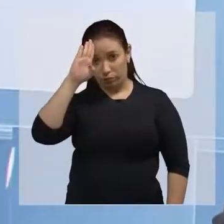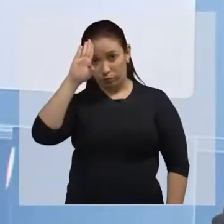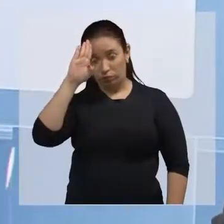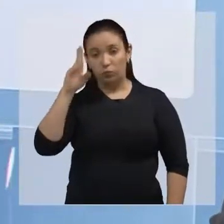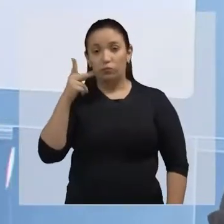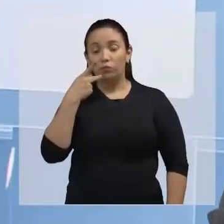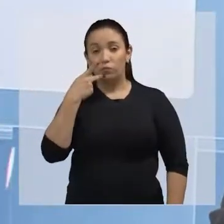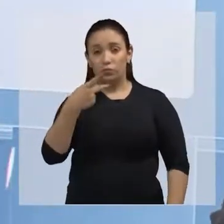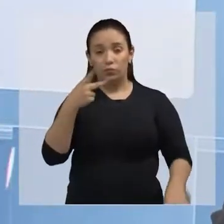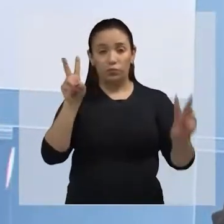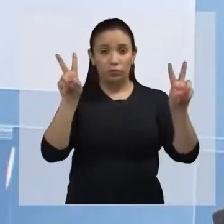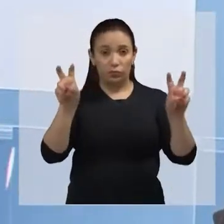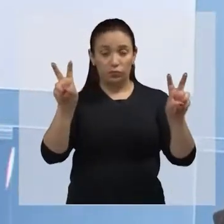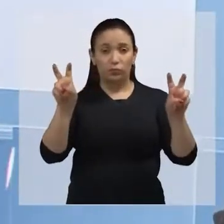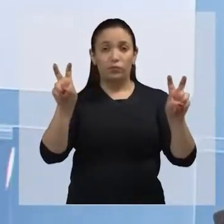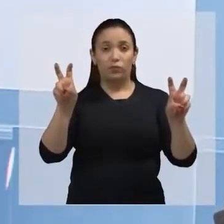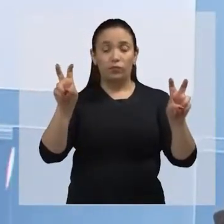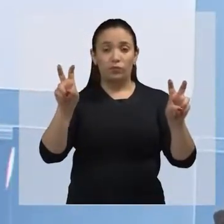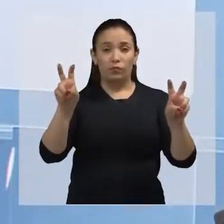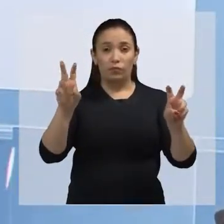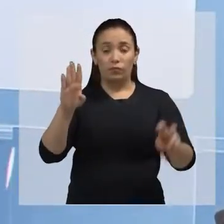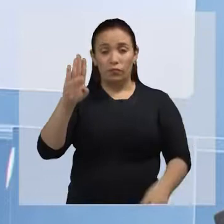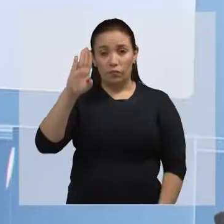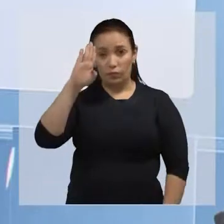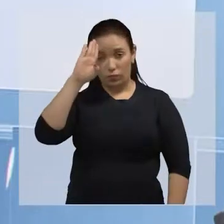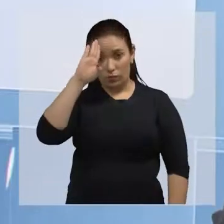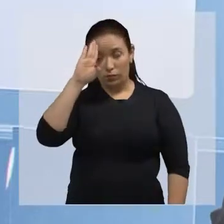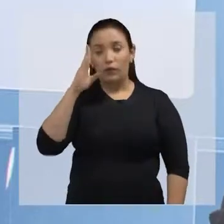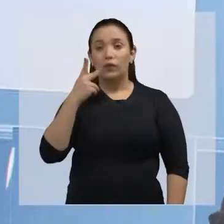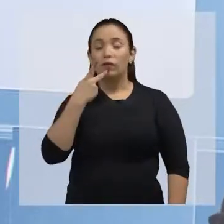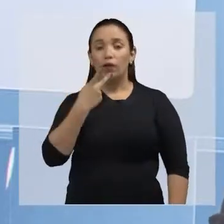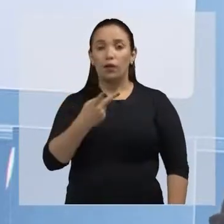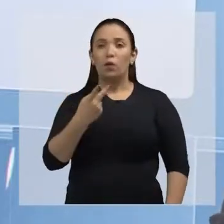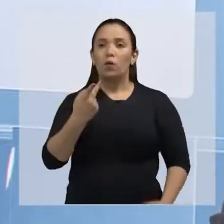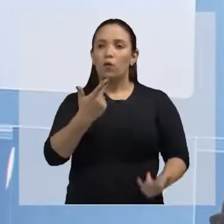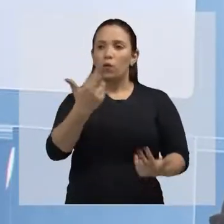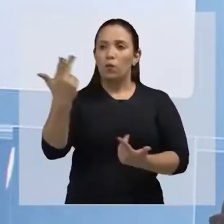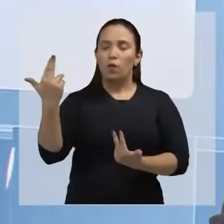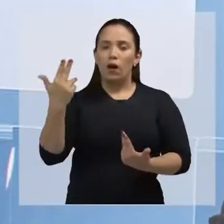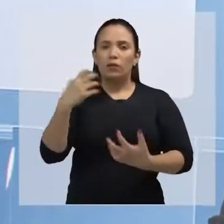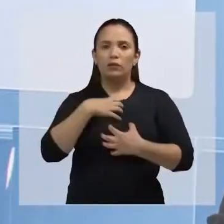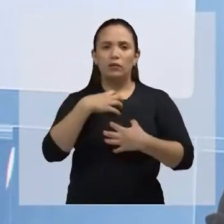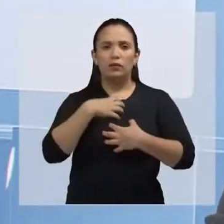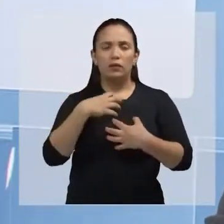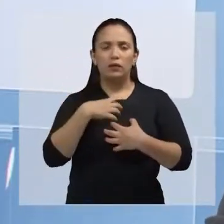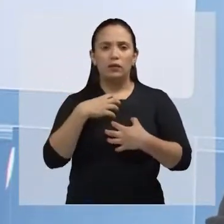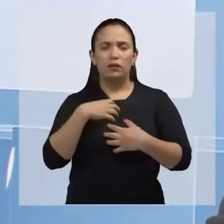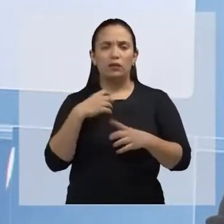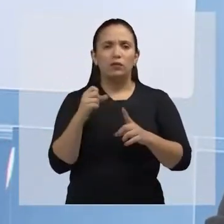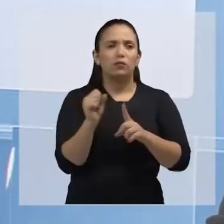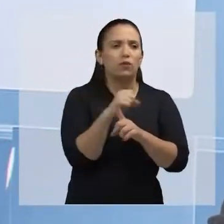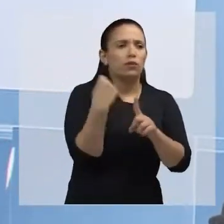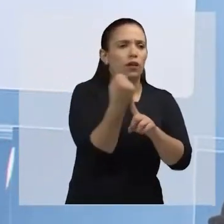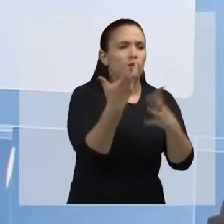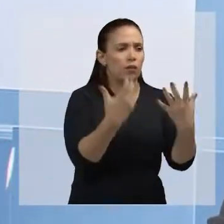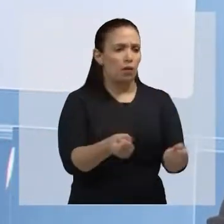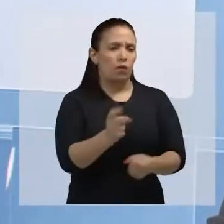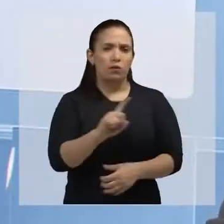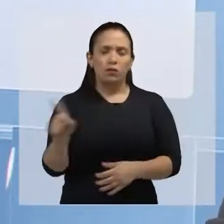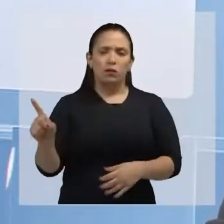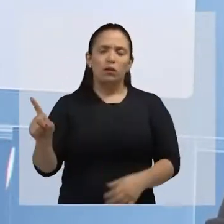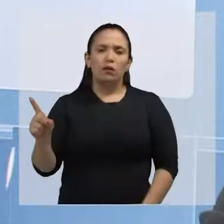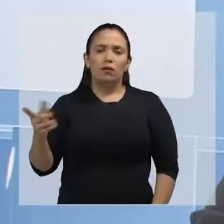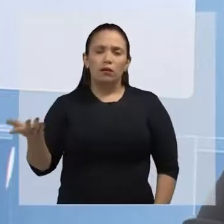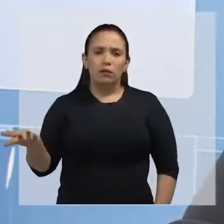assegura a nação que o Exército Brasileiro julga compartilhar o anseio de todo cidadão de bem, de repúdio à impunidade,